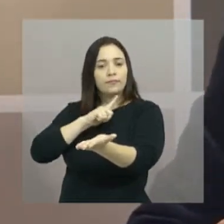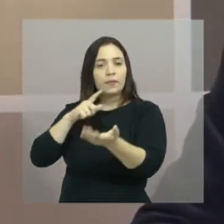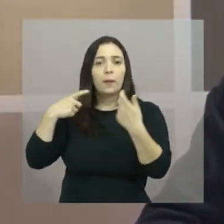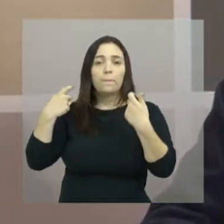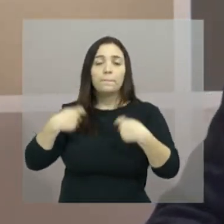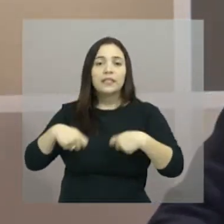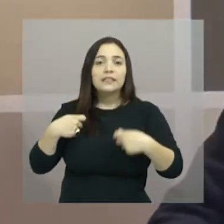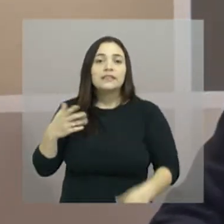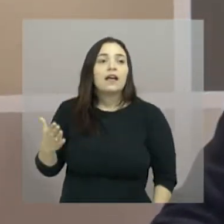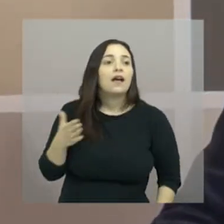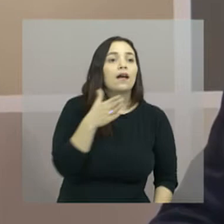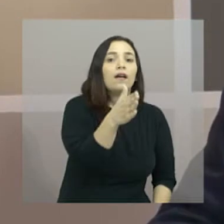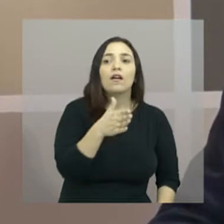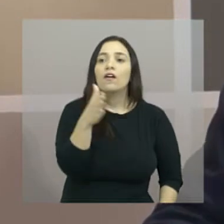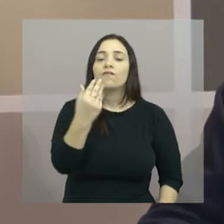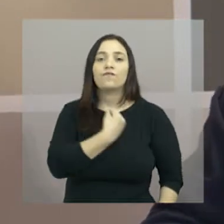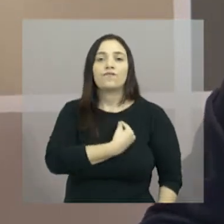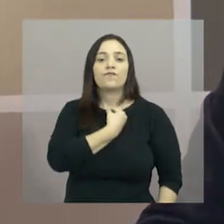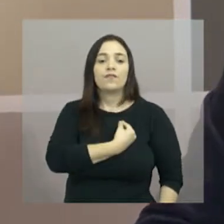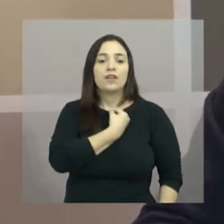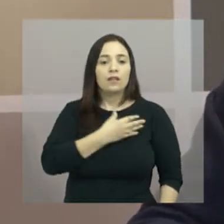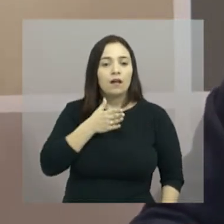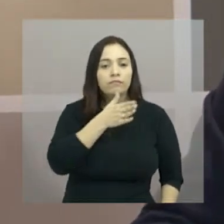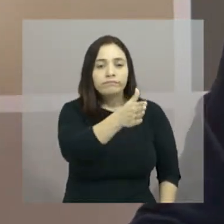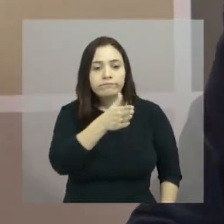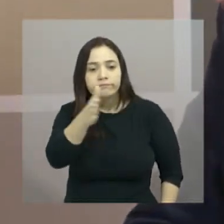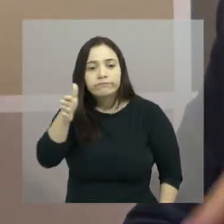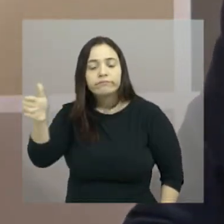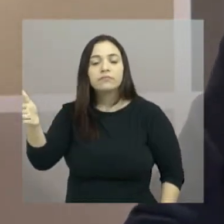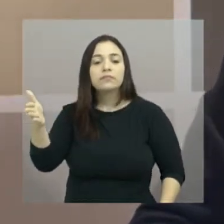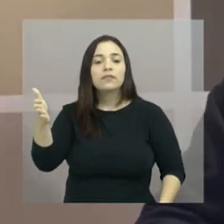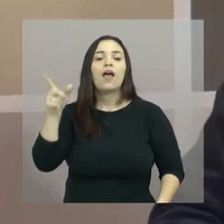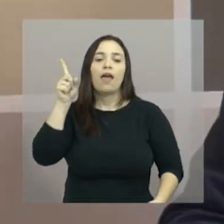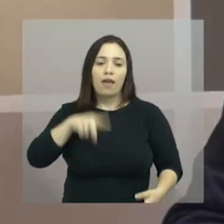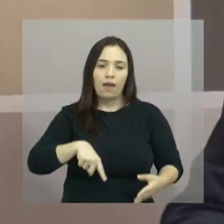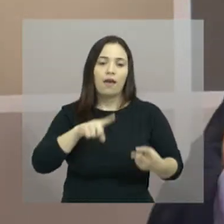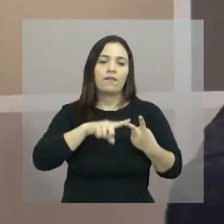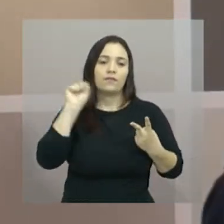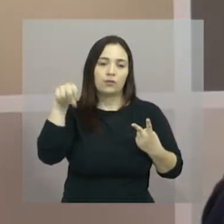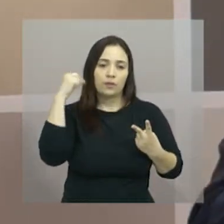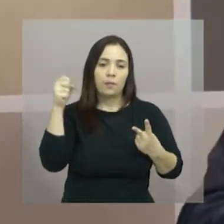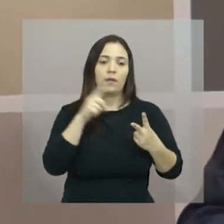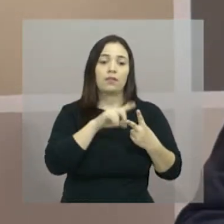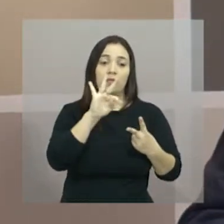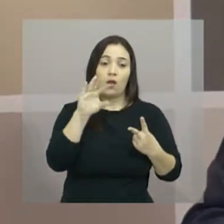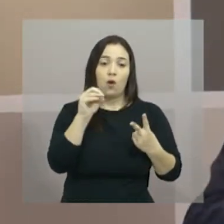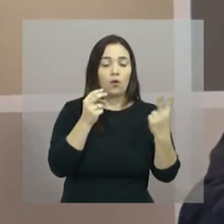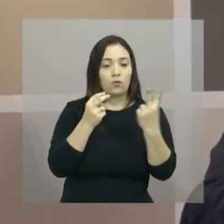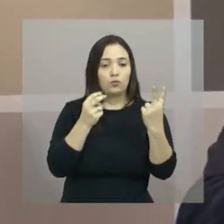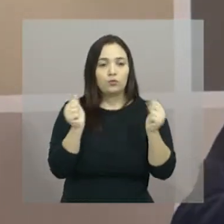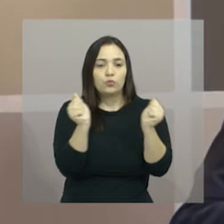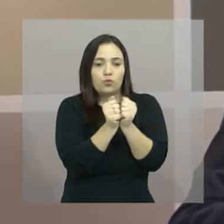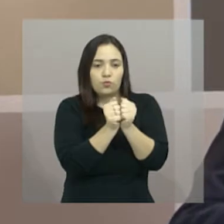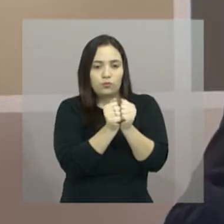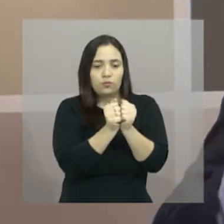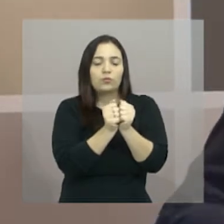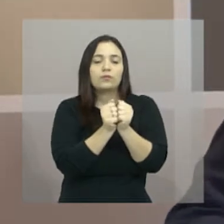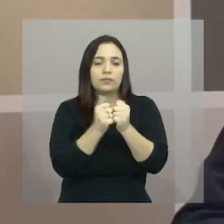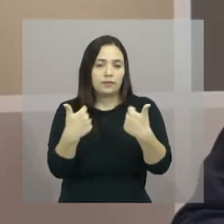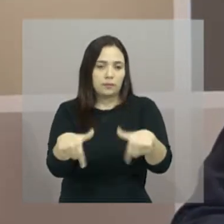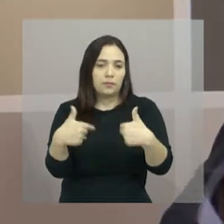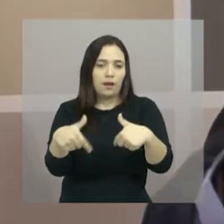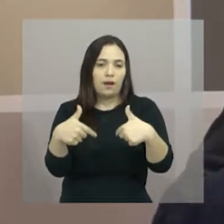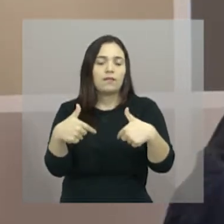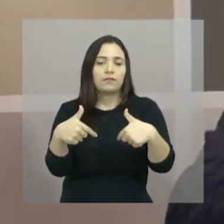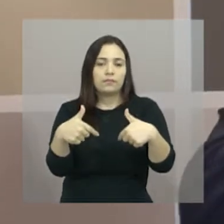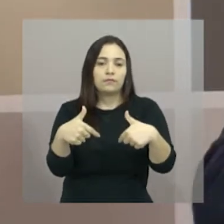sociedade, também é um fisioterapeuta. Voltar para o trabalho, terapeuta ocupacional. Trabalhando juntos. Então aí você vê a importância. Se a gente